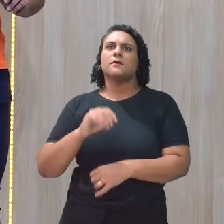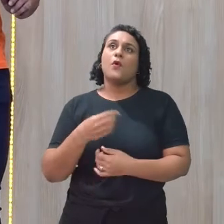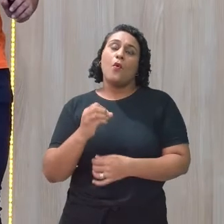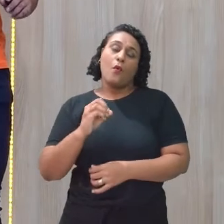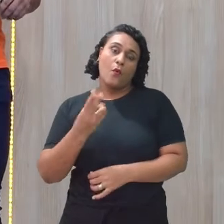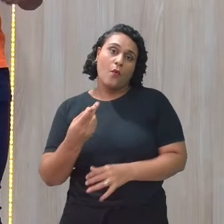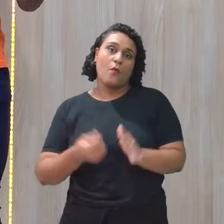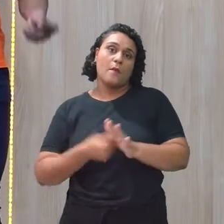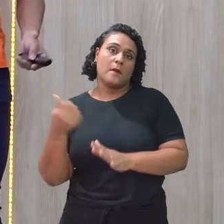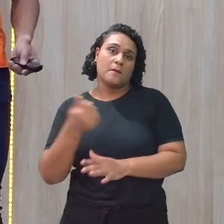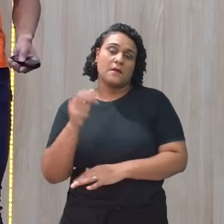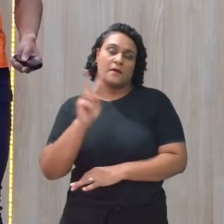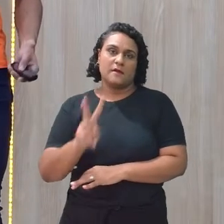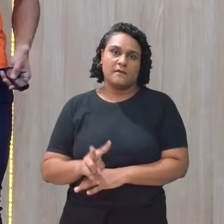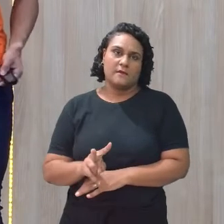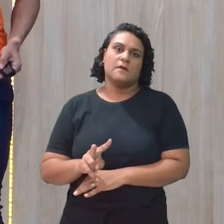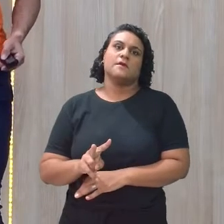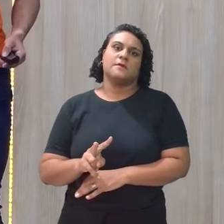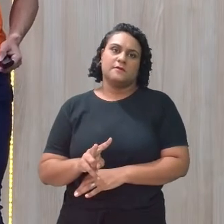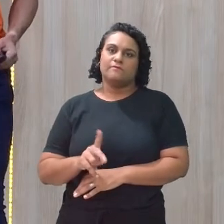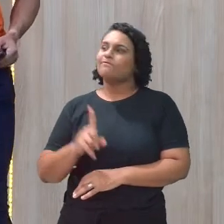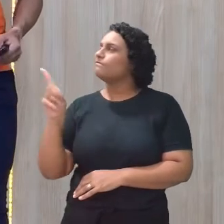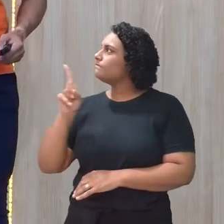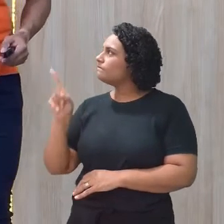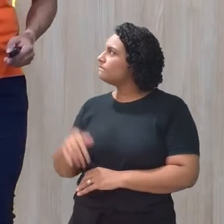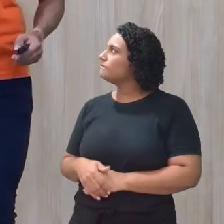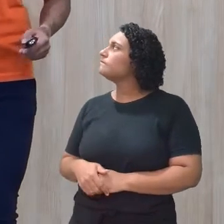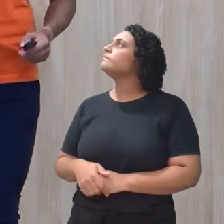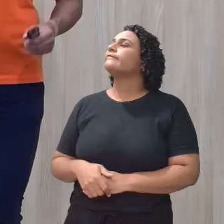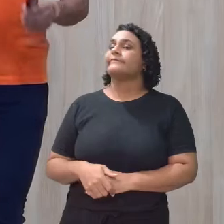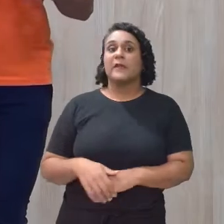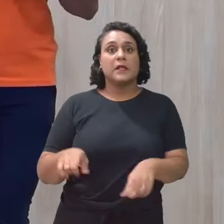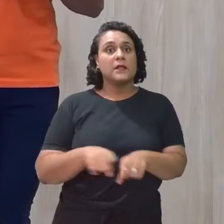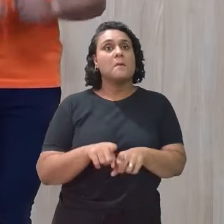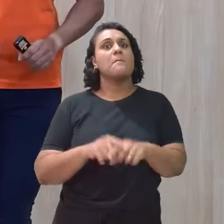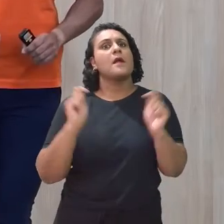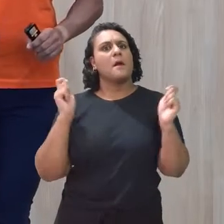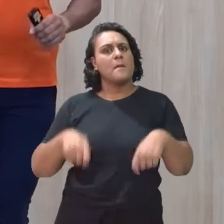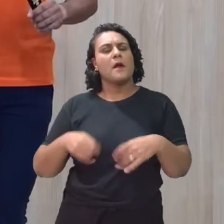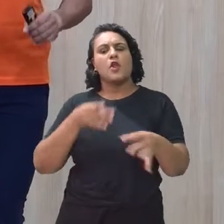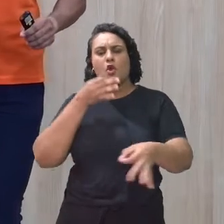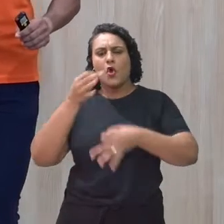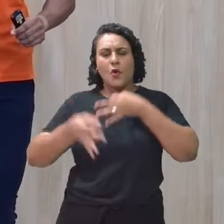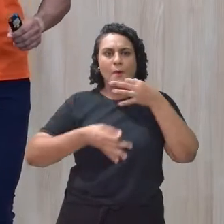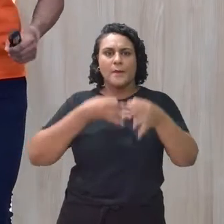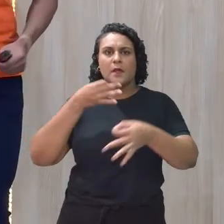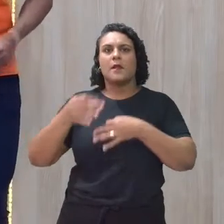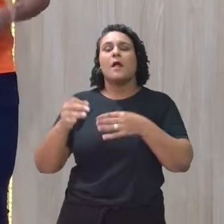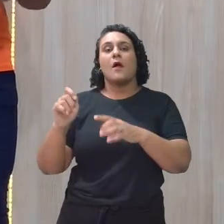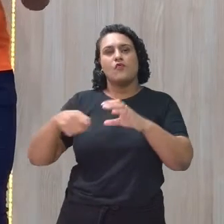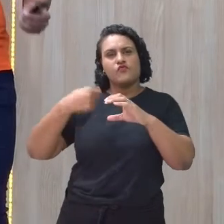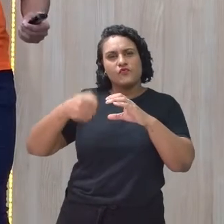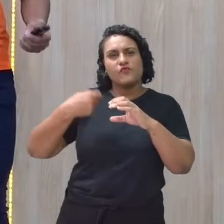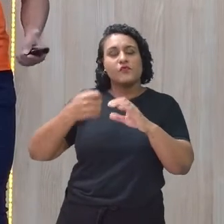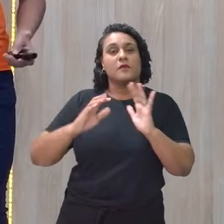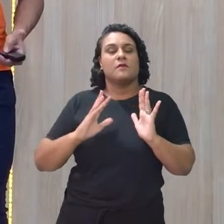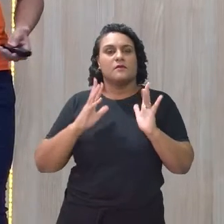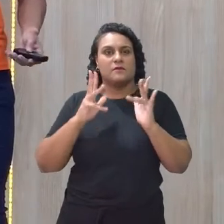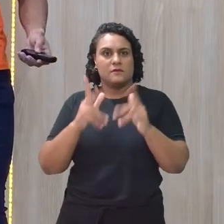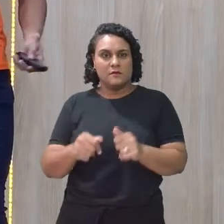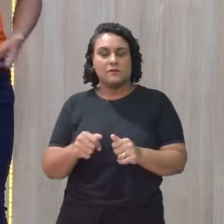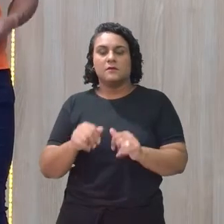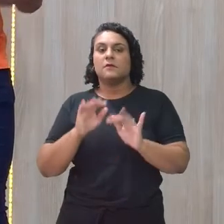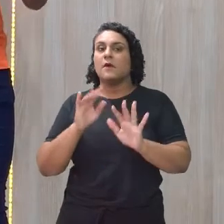primeira vez lá as aulas no nosso canal. Tem a aba do comentário que você pode comentar lá nos vídeos, certo? E também algo